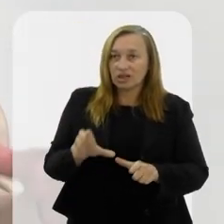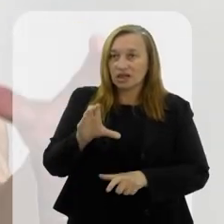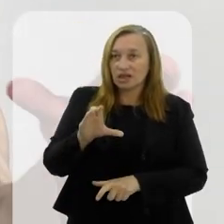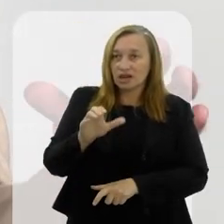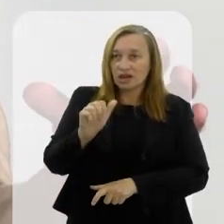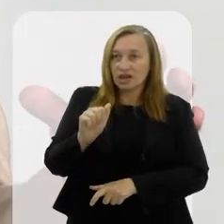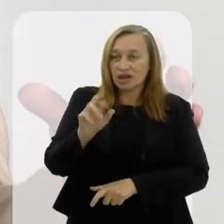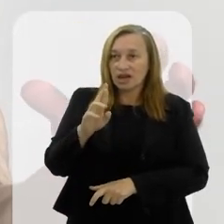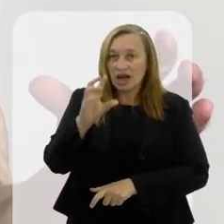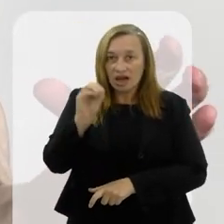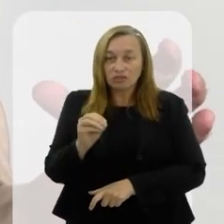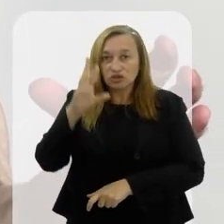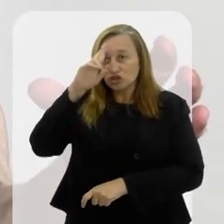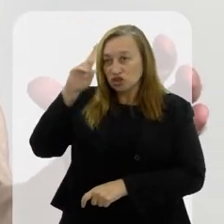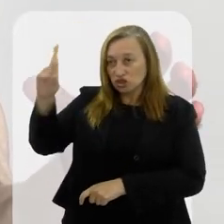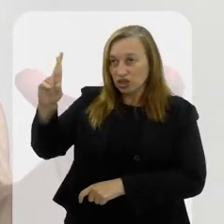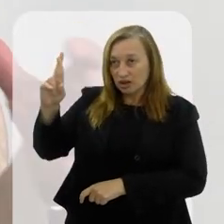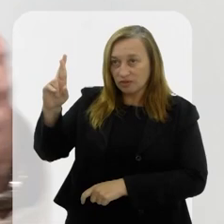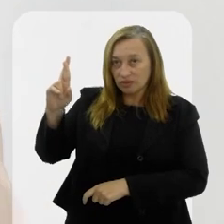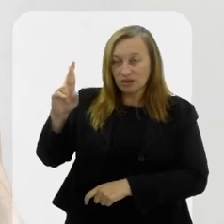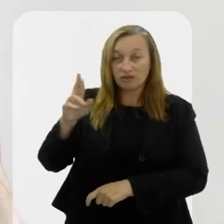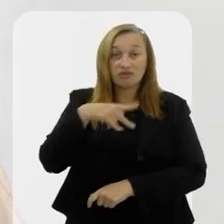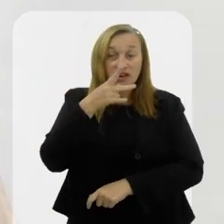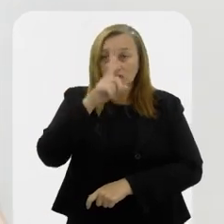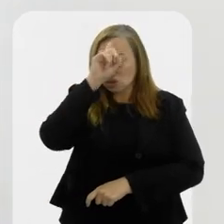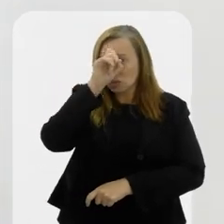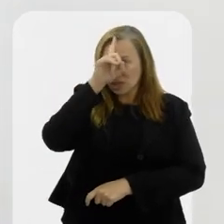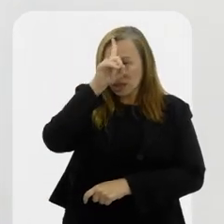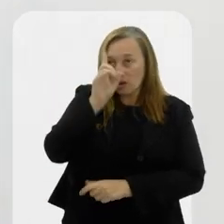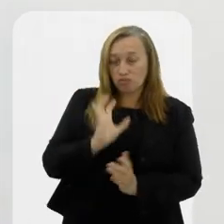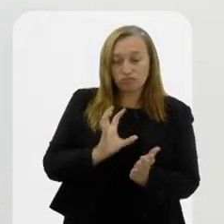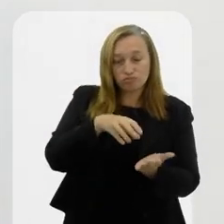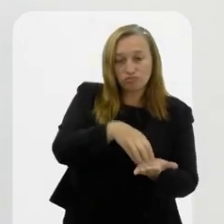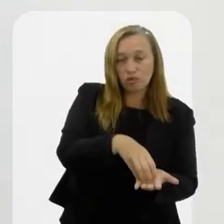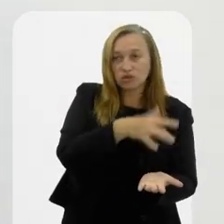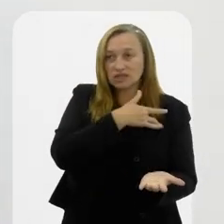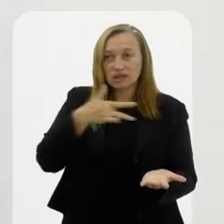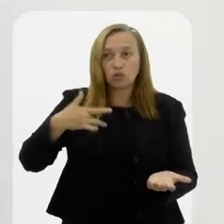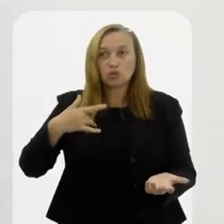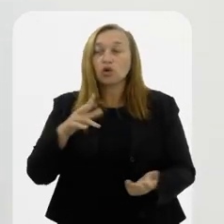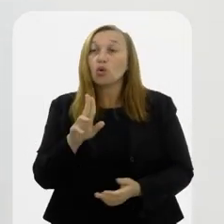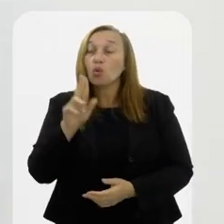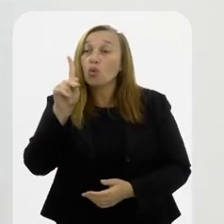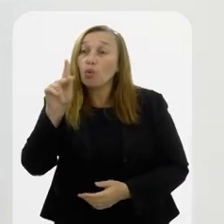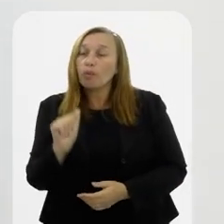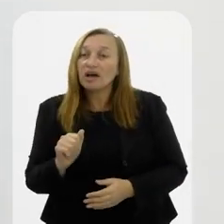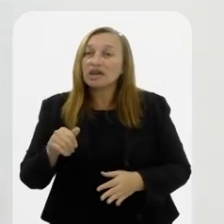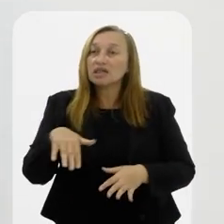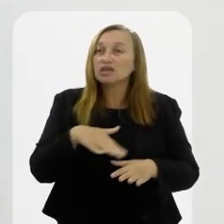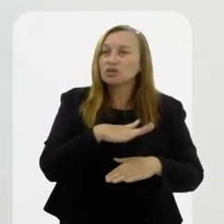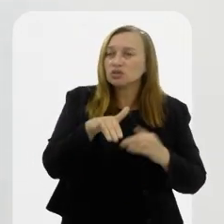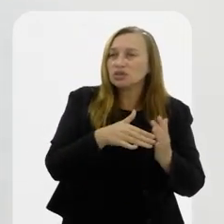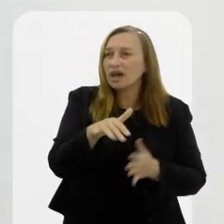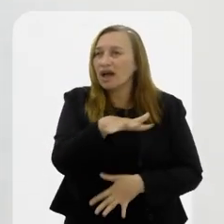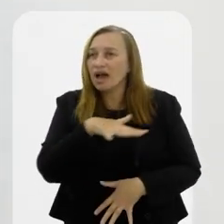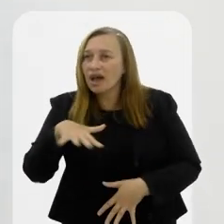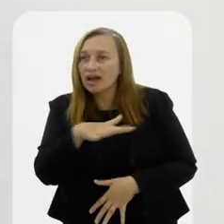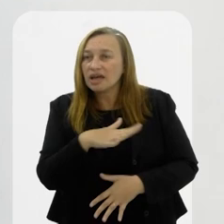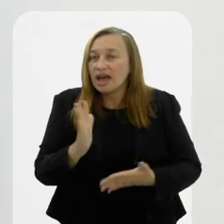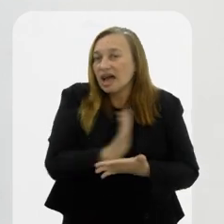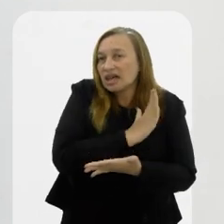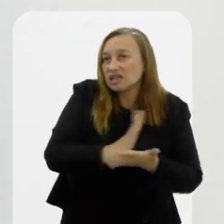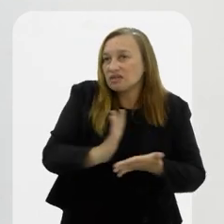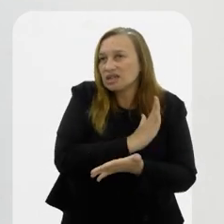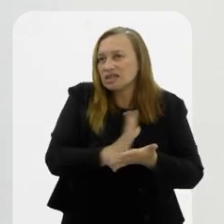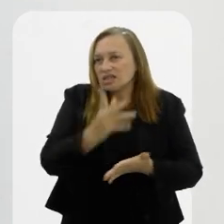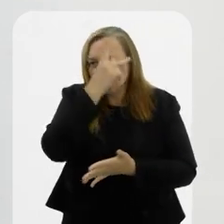chefia dentro das unidades. Então, nós estamos falando aí de hospitais, de postos de saúde, enfim, das UPAs, de toda a área, porque muitas